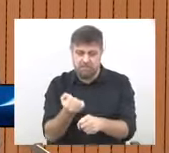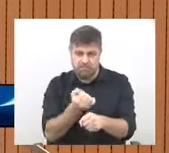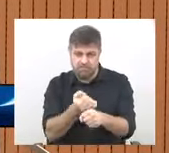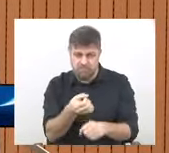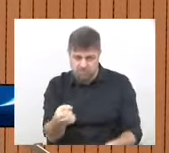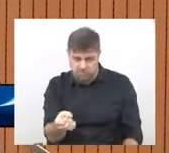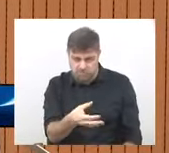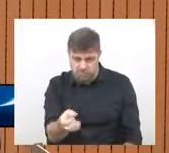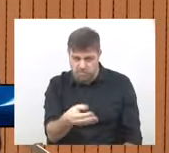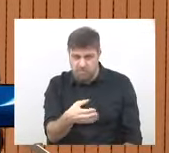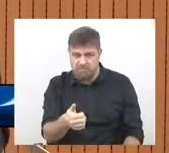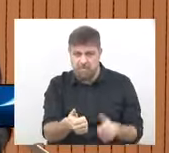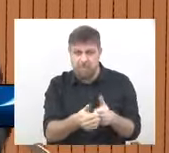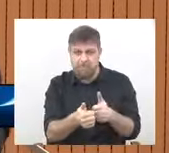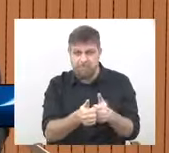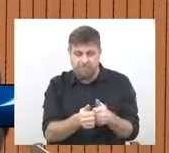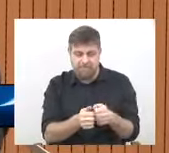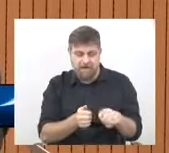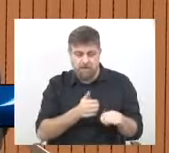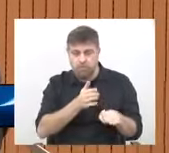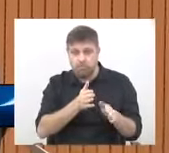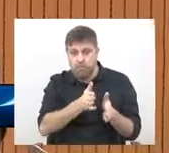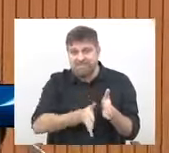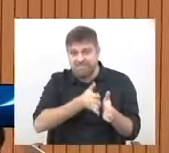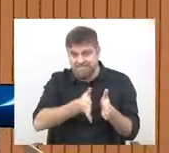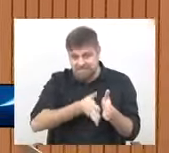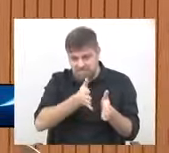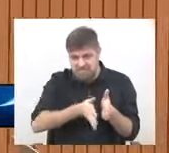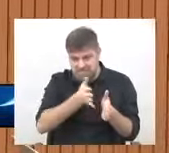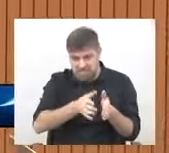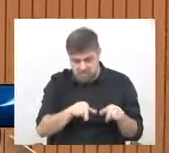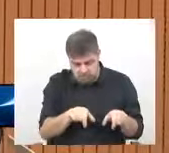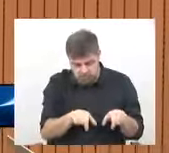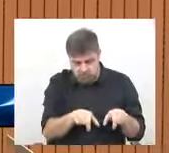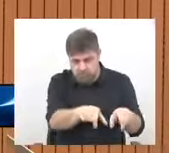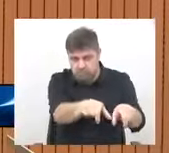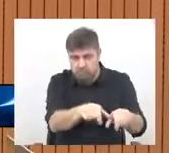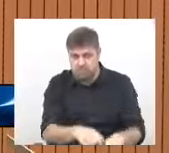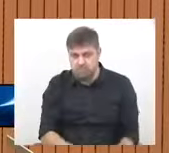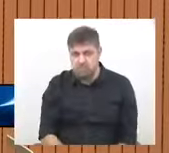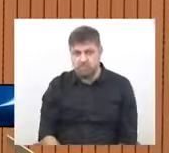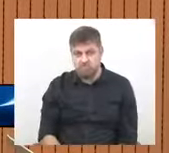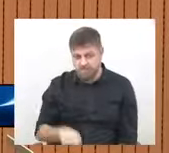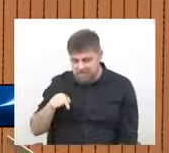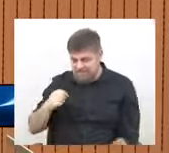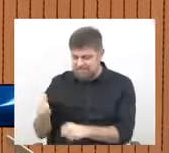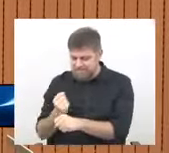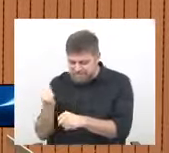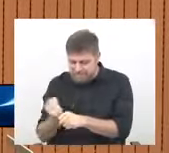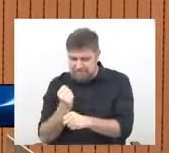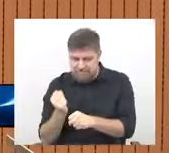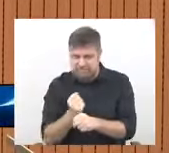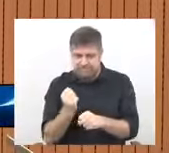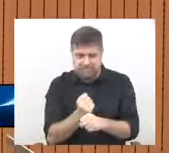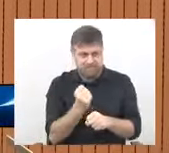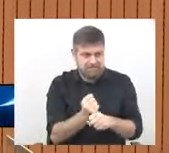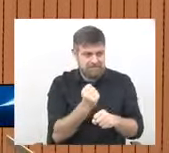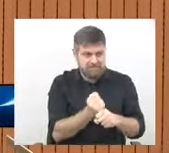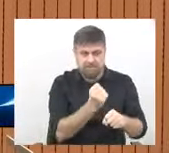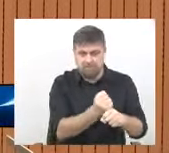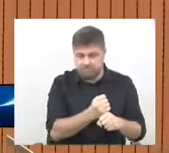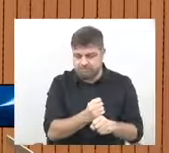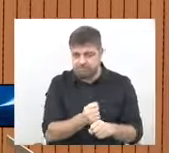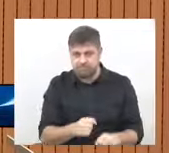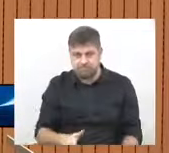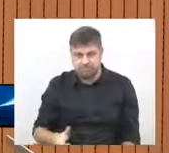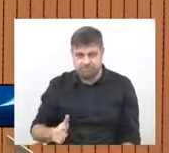está sendo construído, próximo à linha do trem. Esses trechos, eles estão em obras e passarão